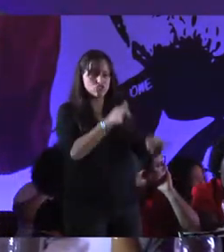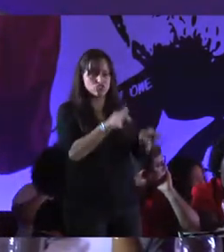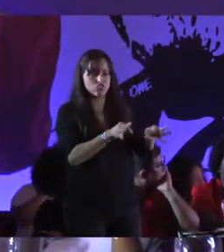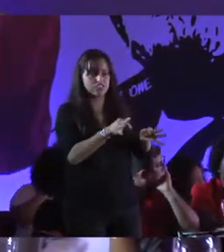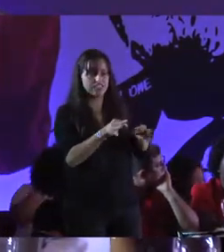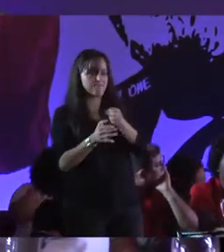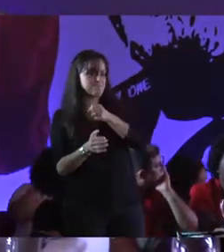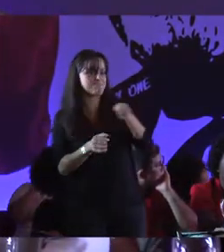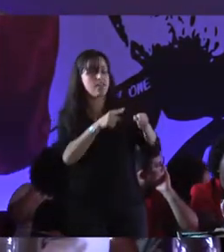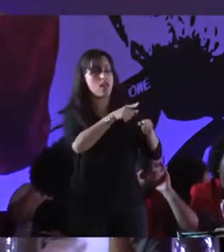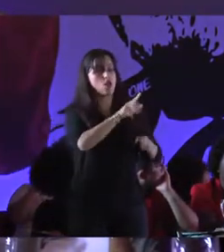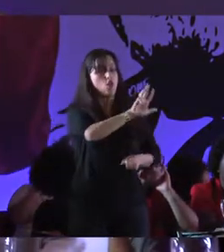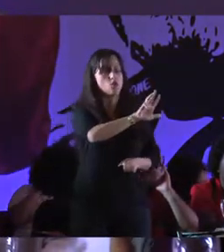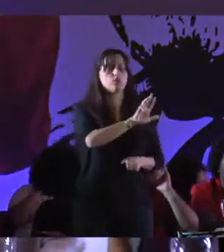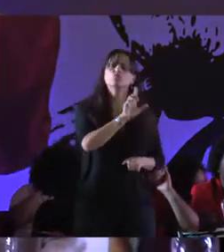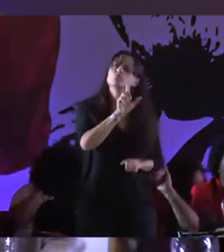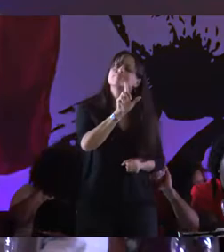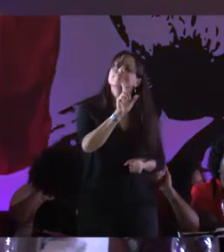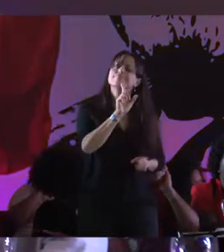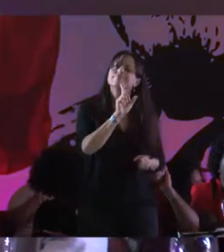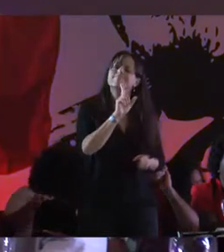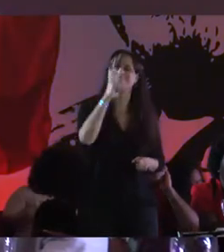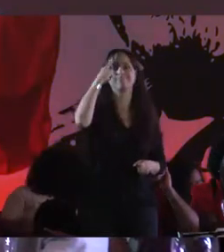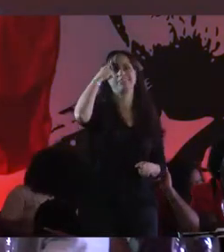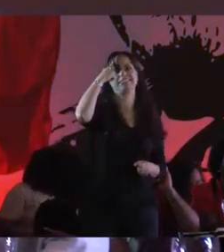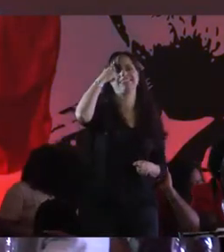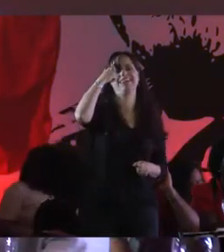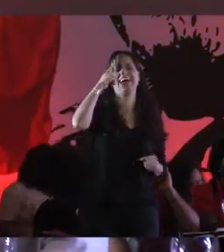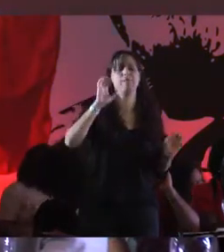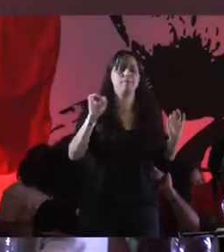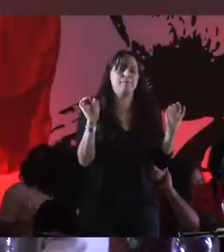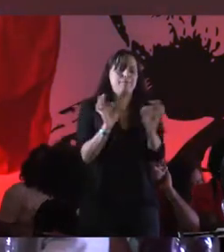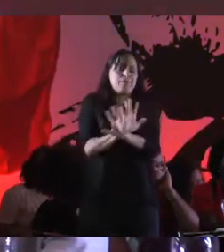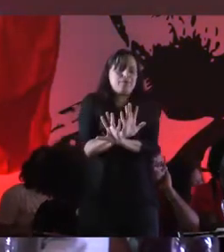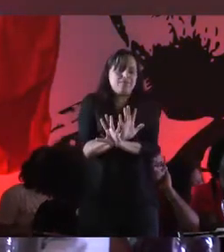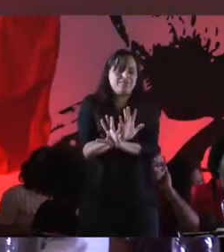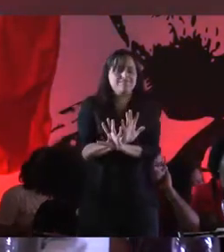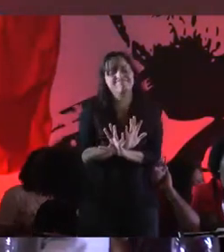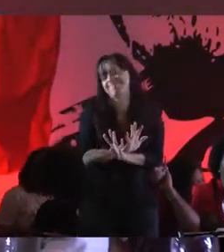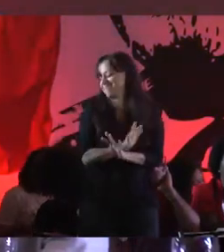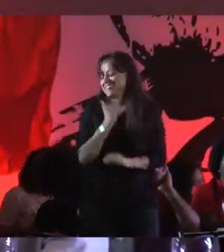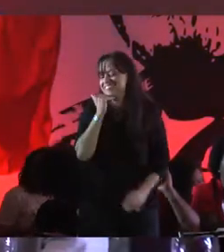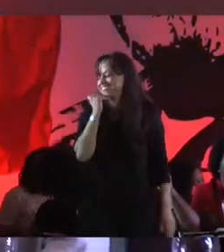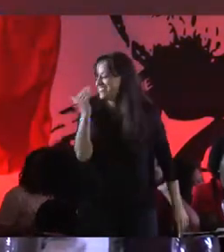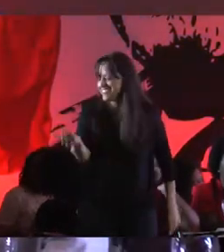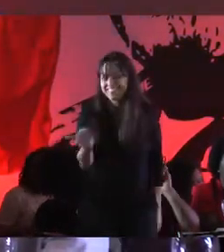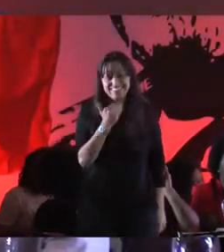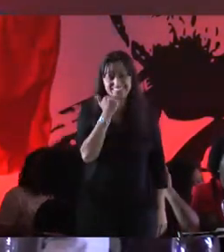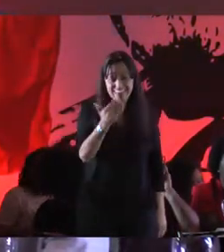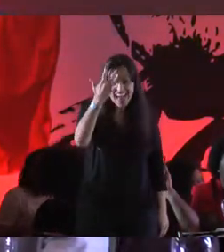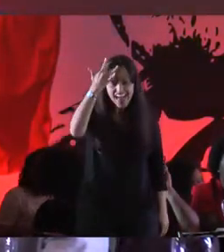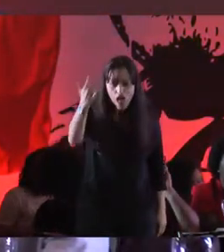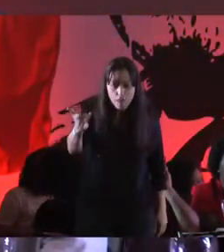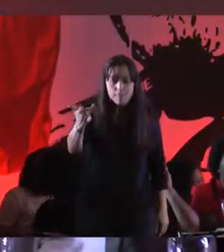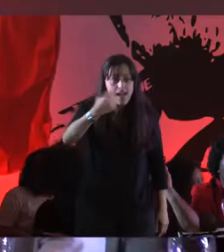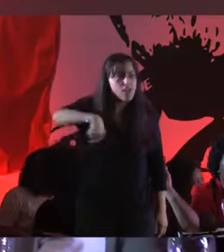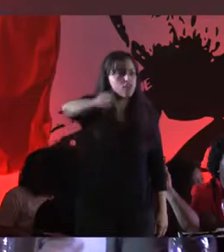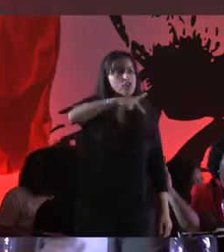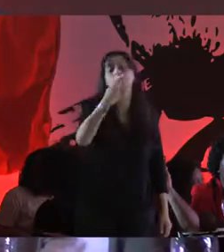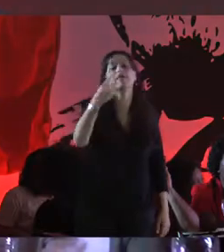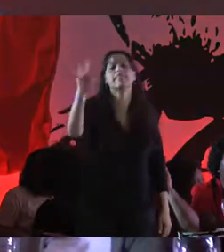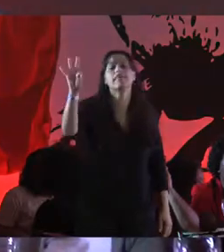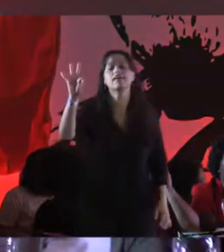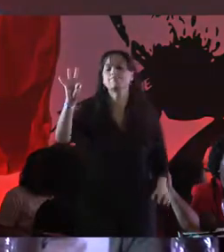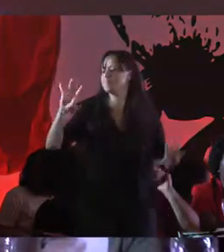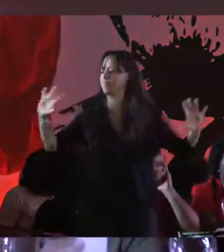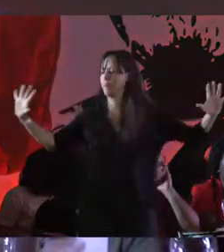acharam o seguinte, o problema está resolvido, que nada. No outro dia, nós do PT nos reunimos